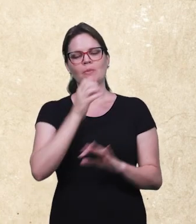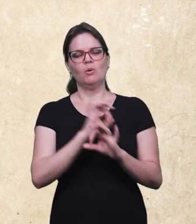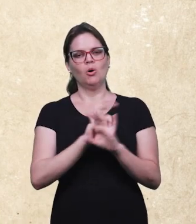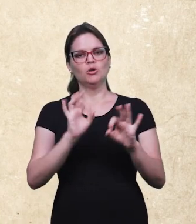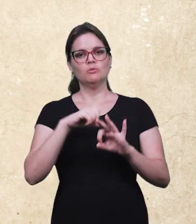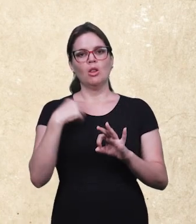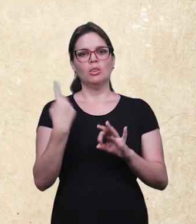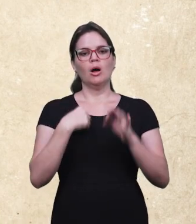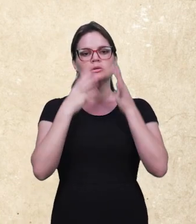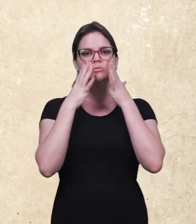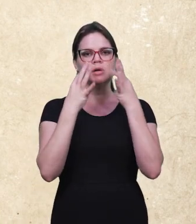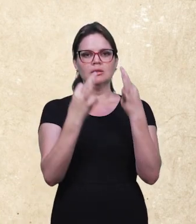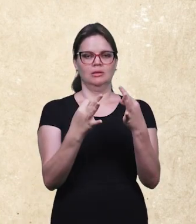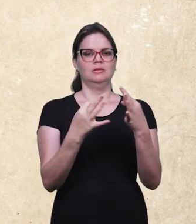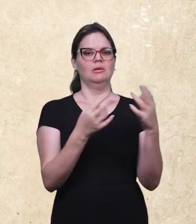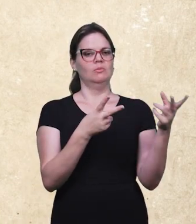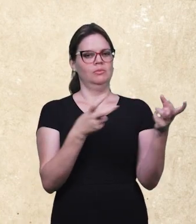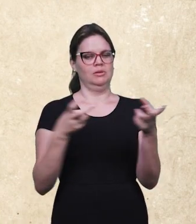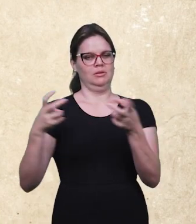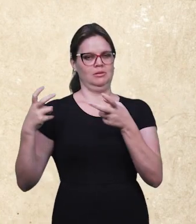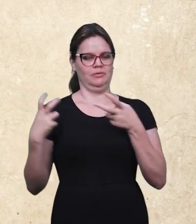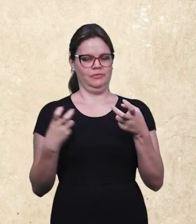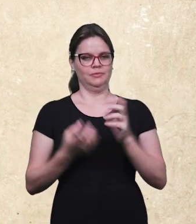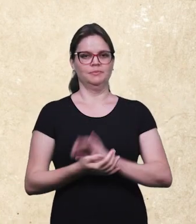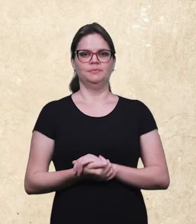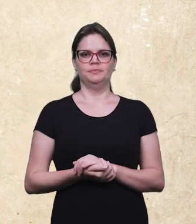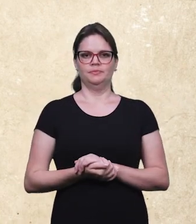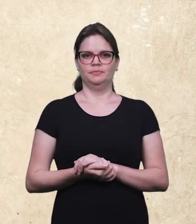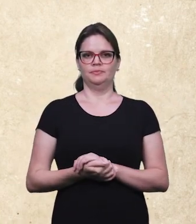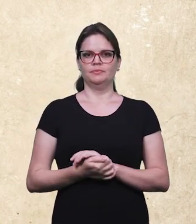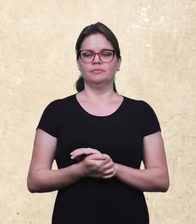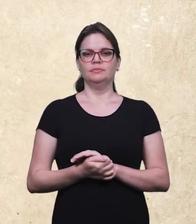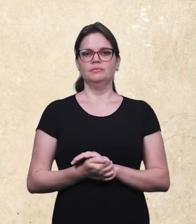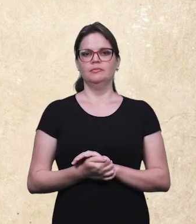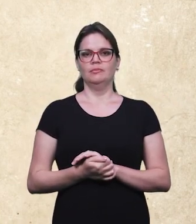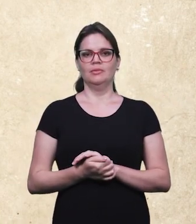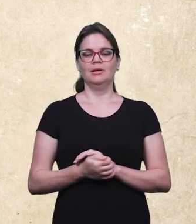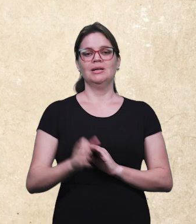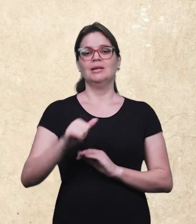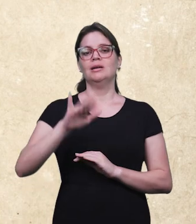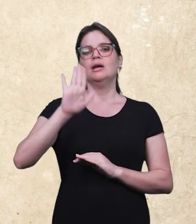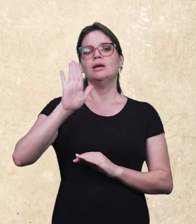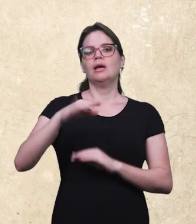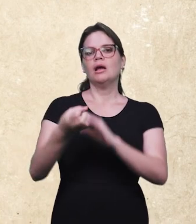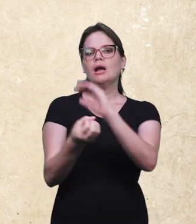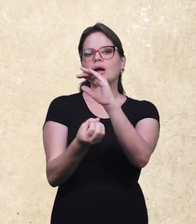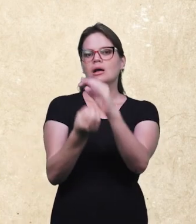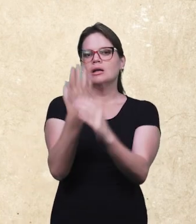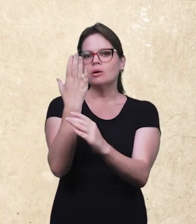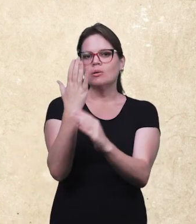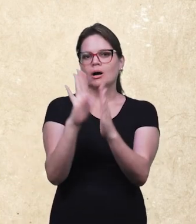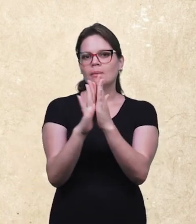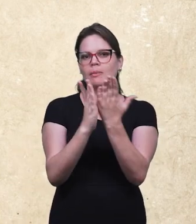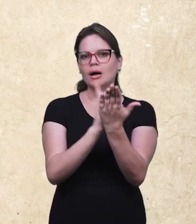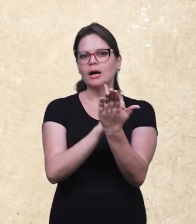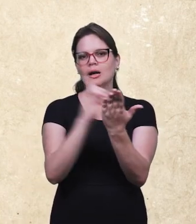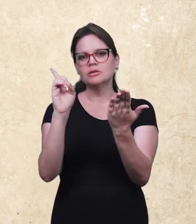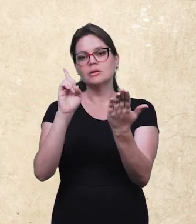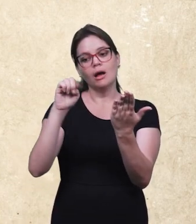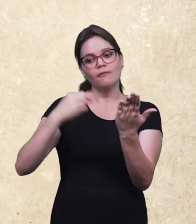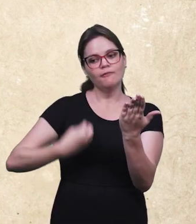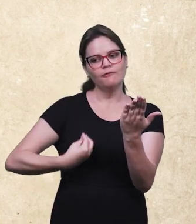vivo. Então, Jesus é autor dessa palavra. Agora, Paulo é